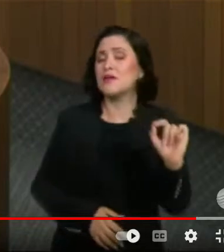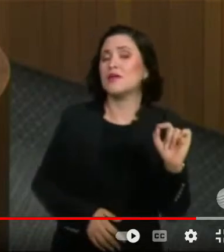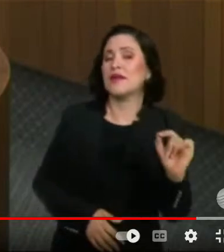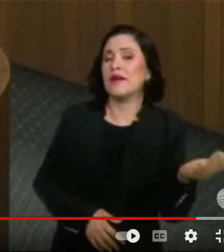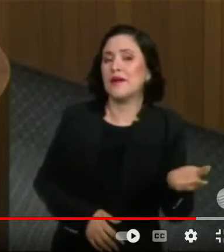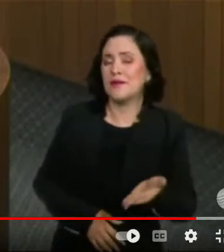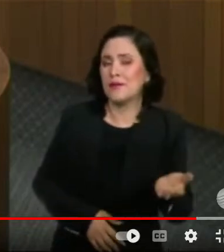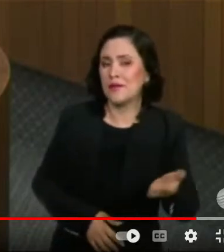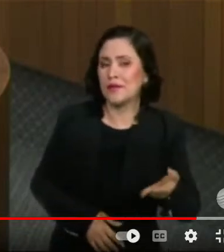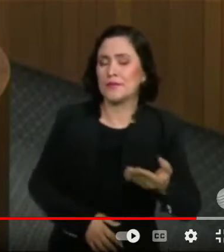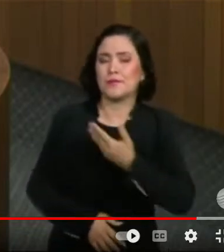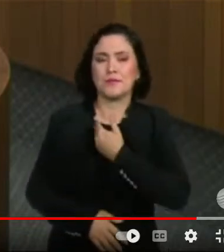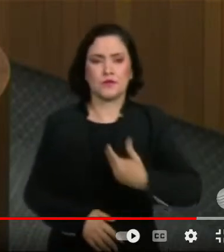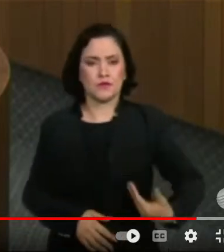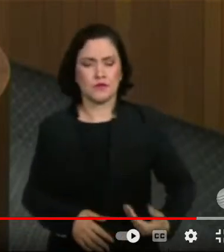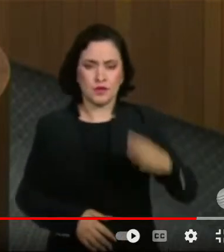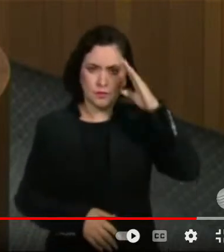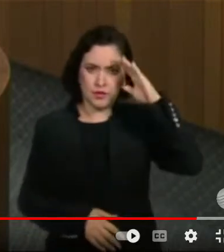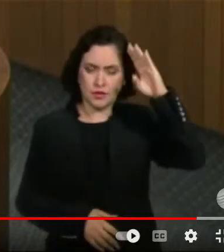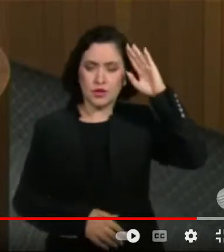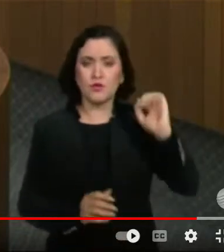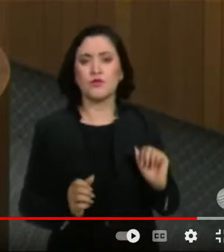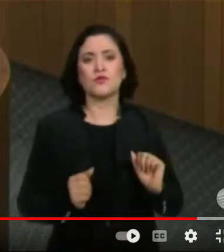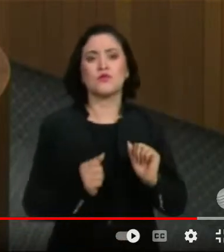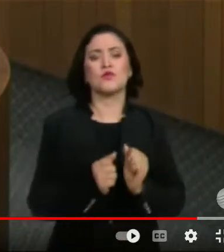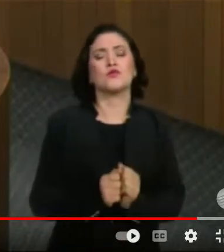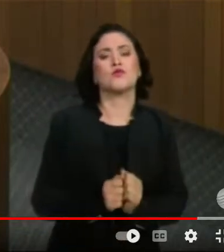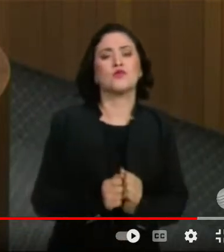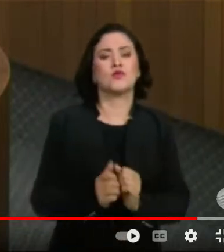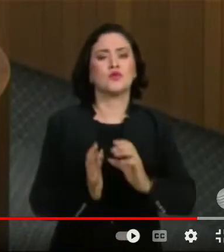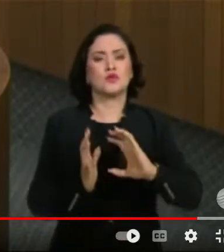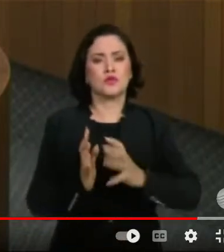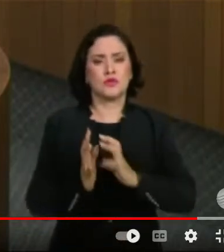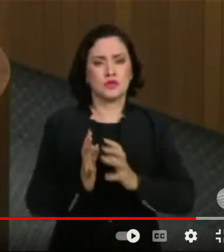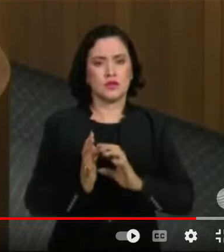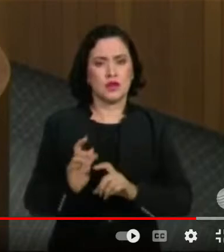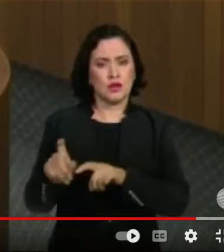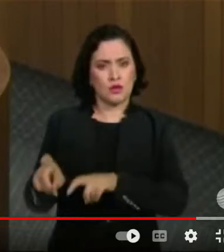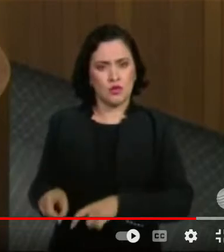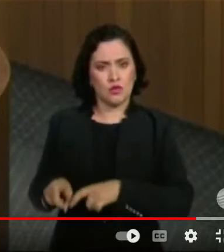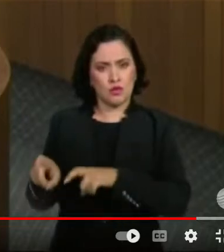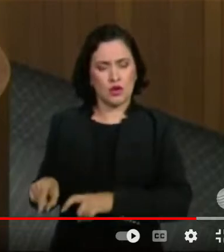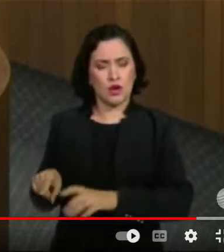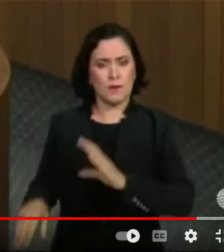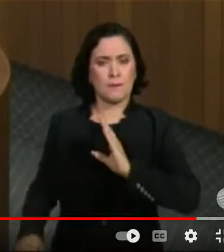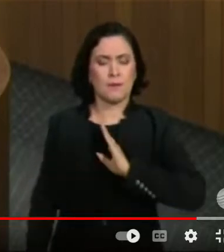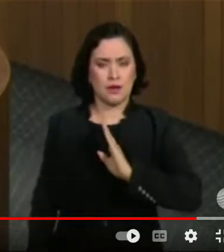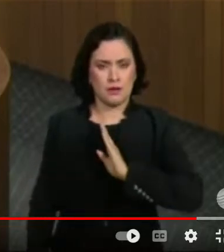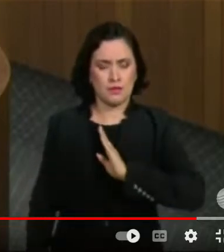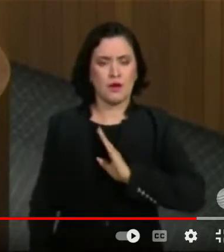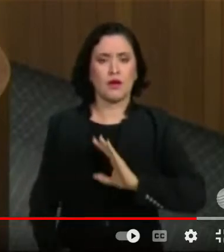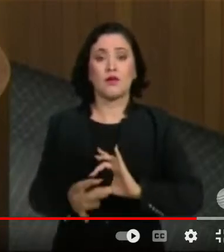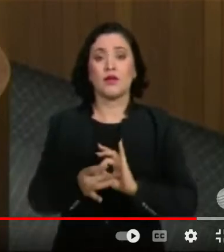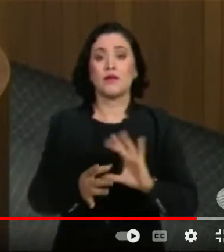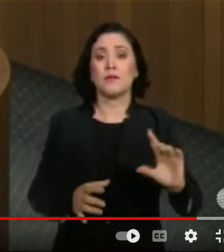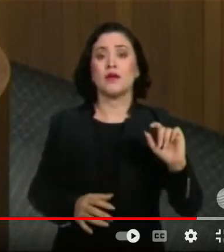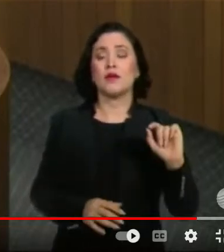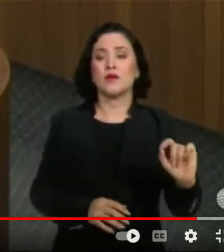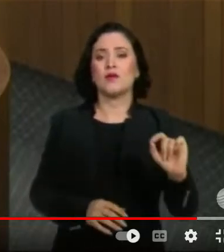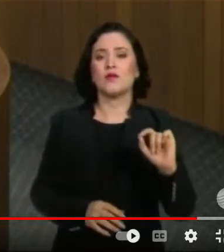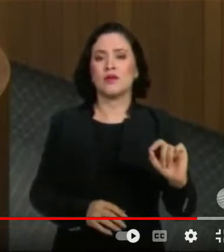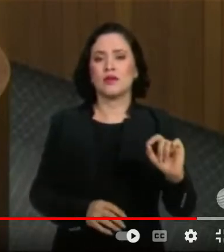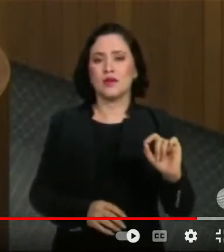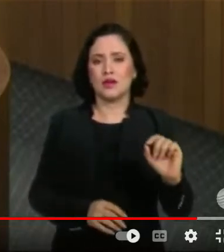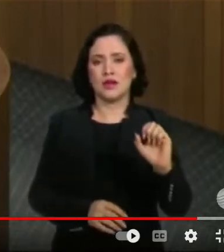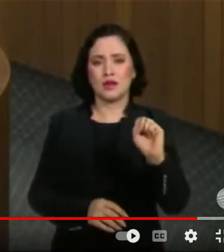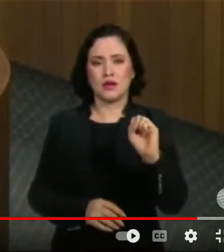juntamente com o Sindicato Rural de Bacabal, autorizou que a Sinfra,